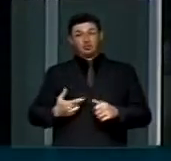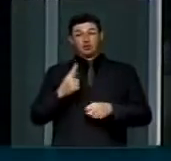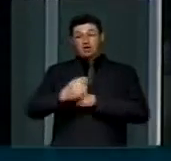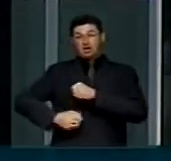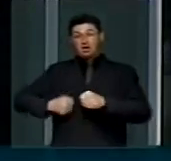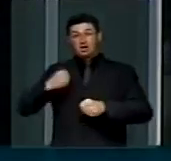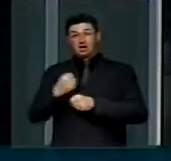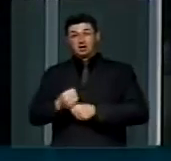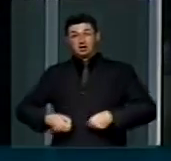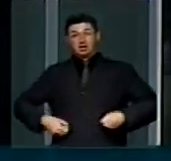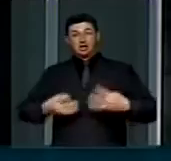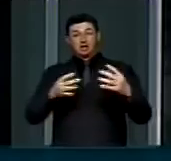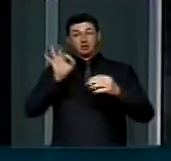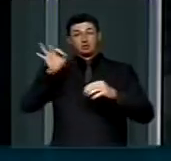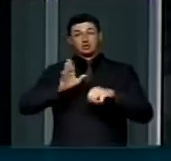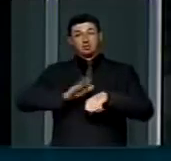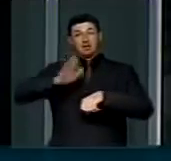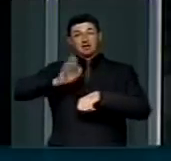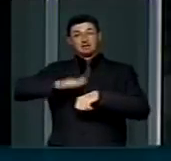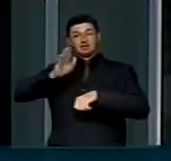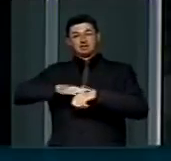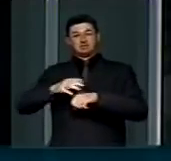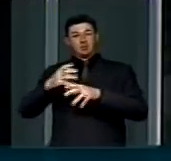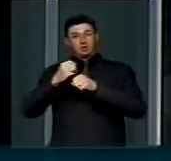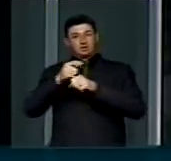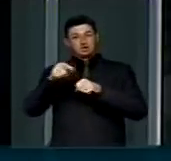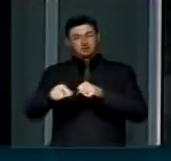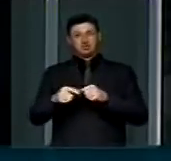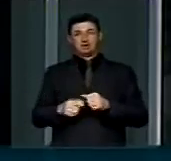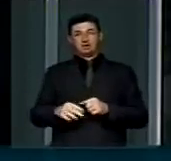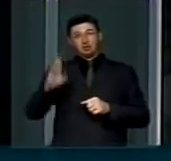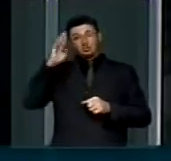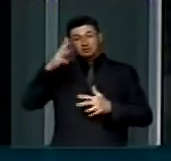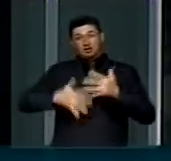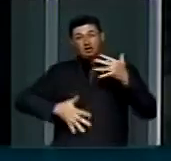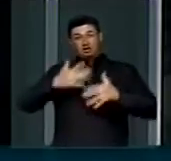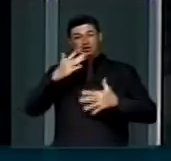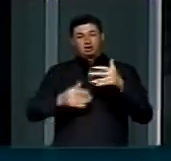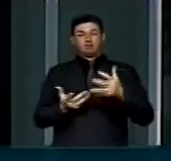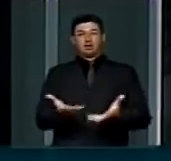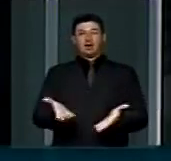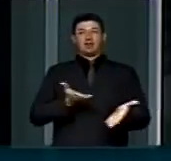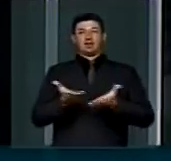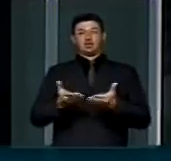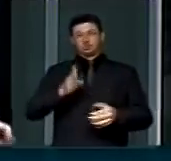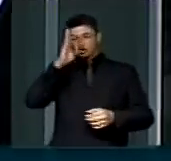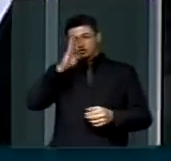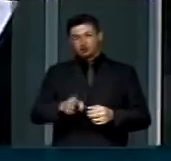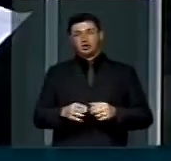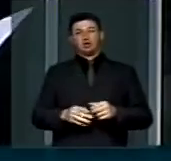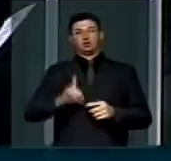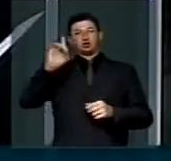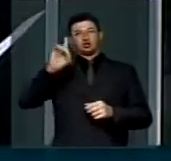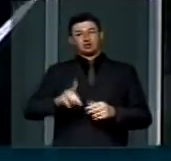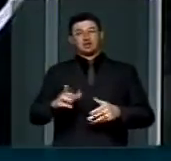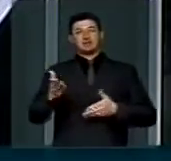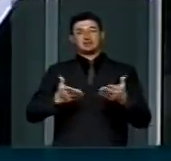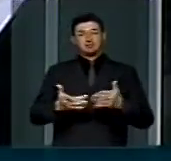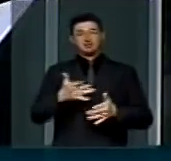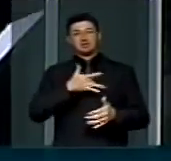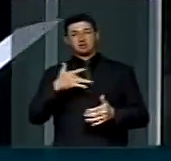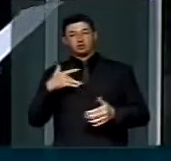ano um percentual maior desse mesmo orçamento, e o endividamento é o principal entrave ao atendimento imediato dos direitos aos serviços de